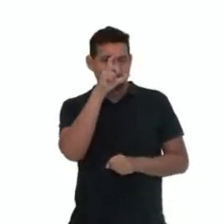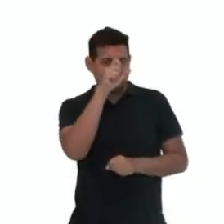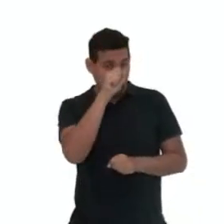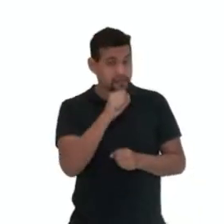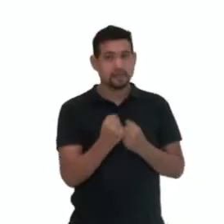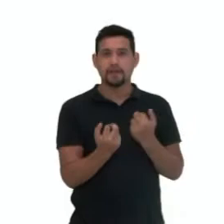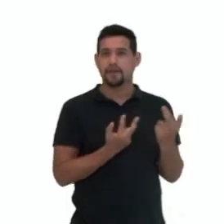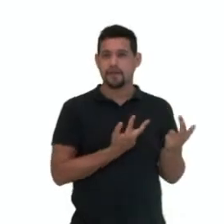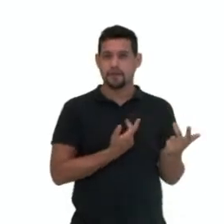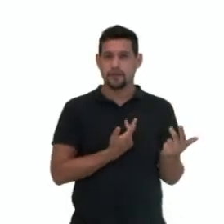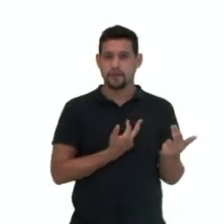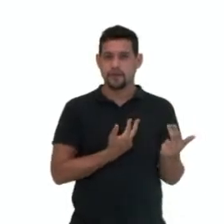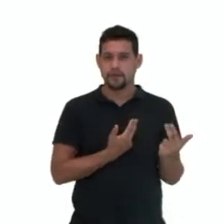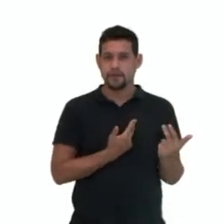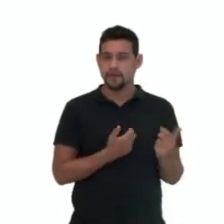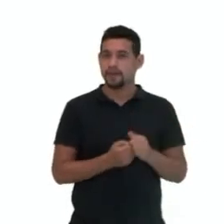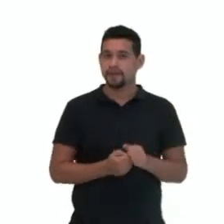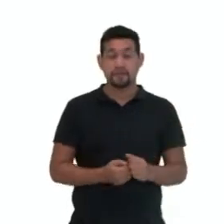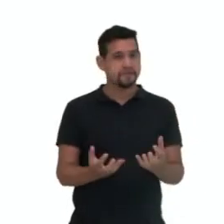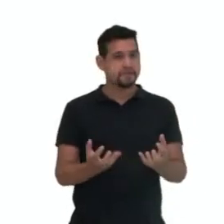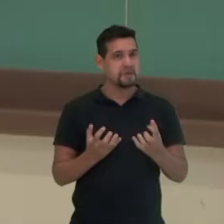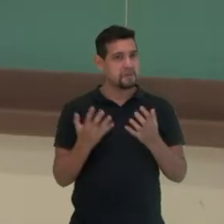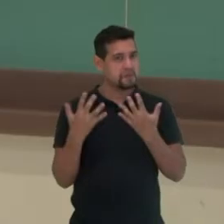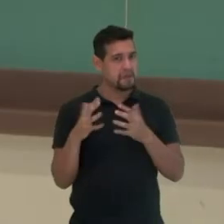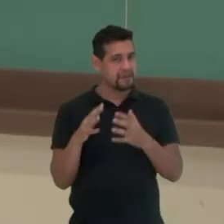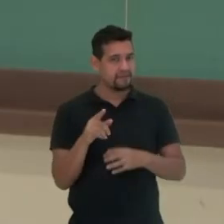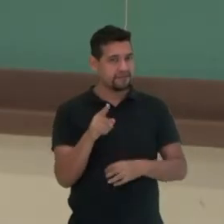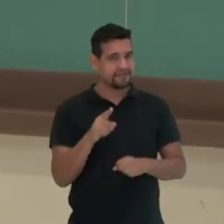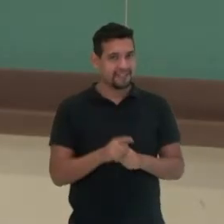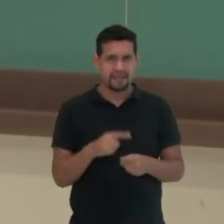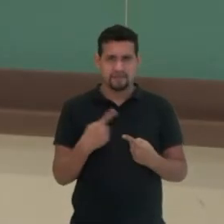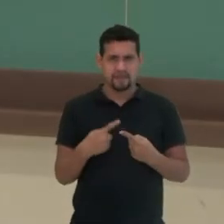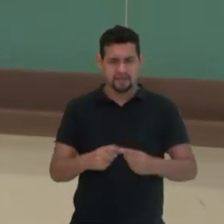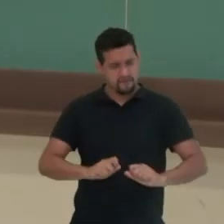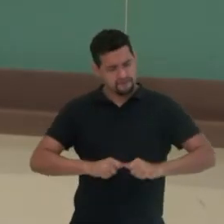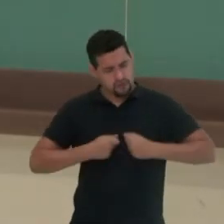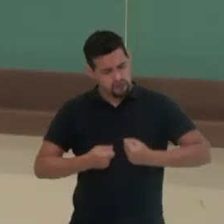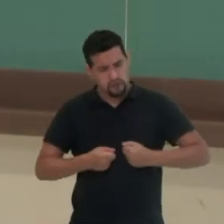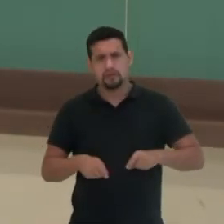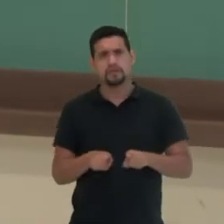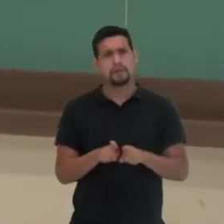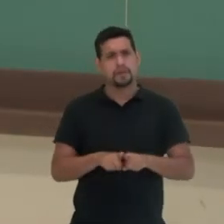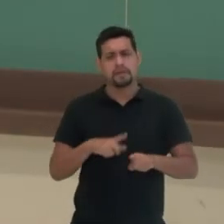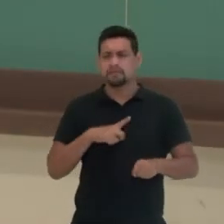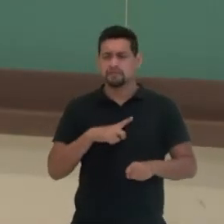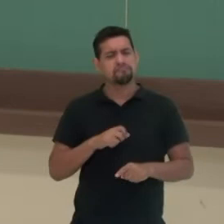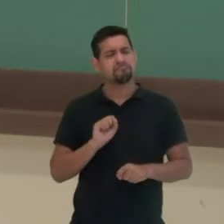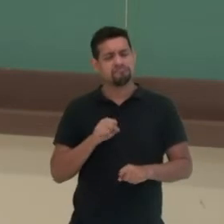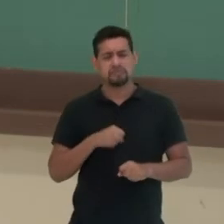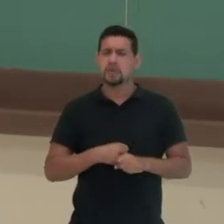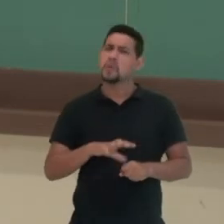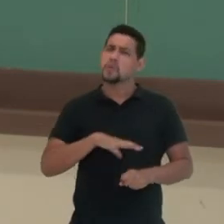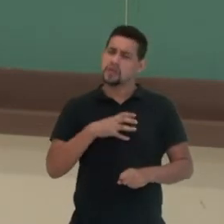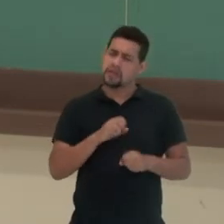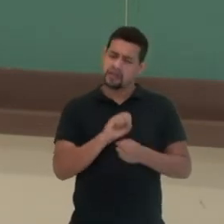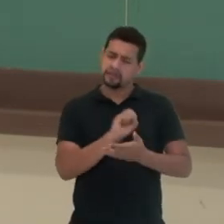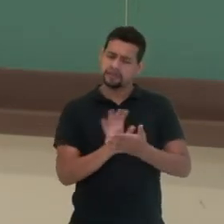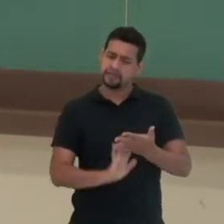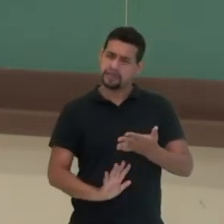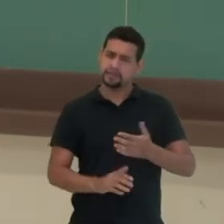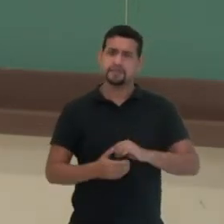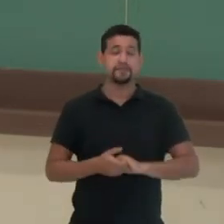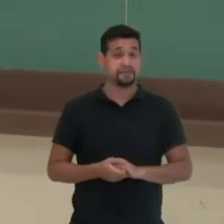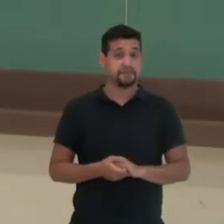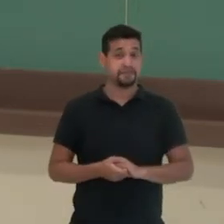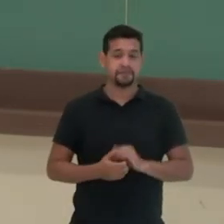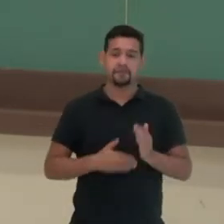intensidades iguais. Quero parabenizá-lo, viu? Pela sua dedicação e pelo teu empenho aí com as atividades.